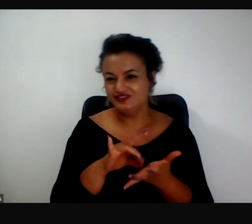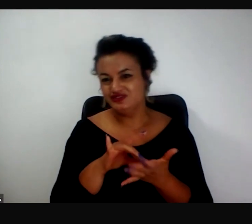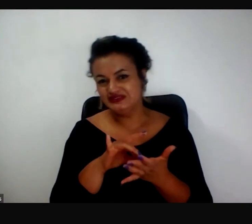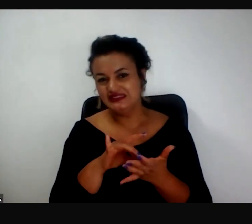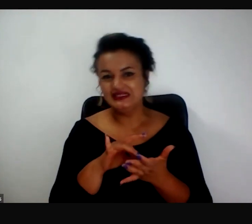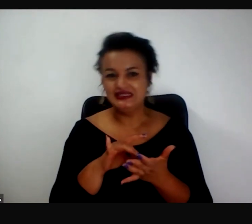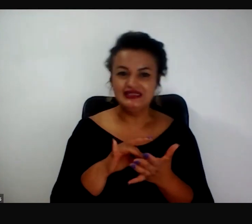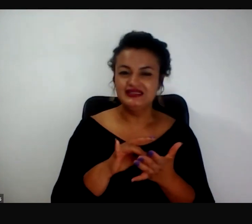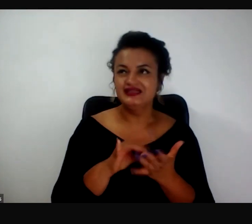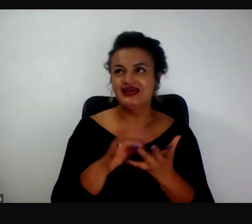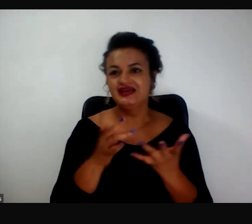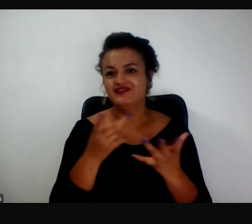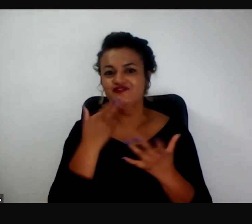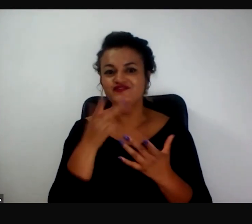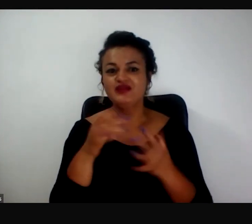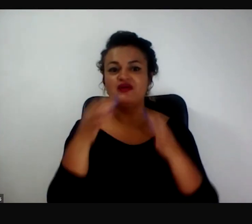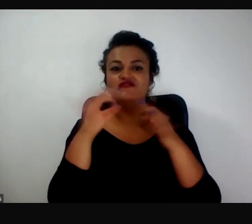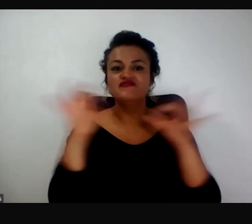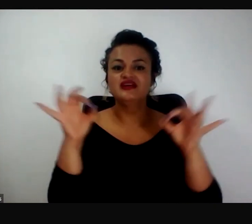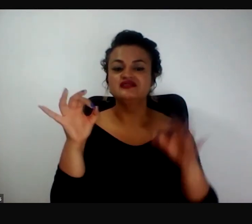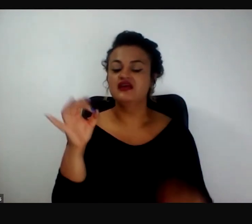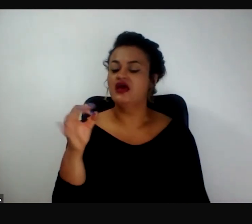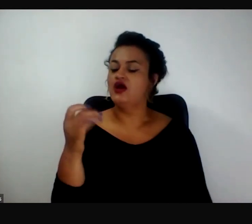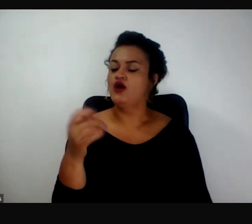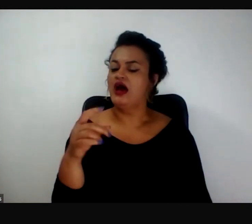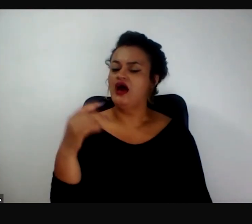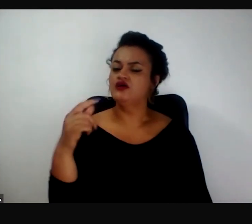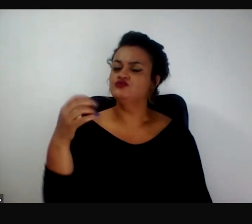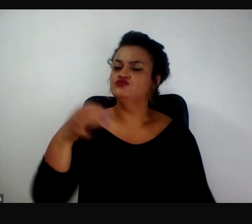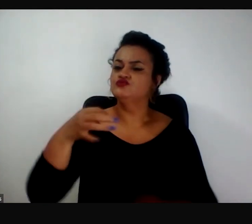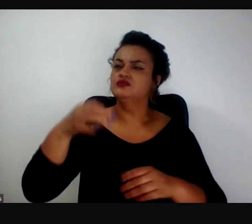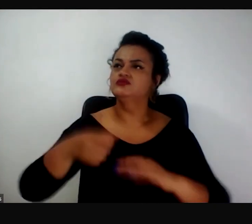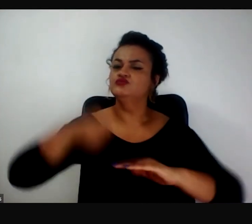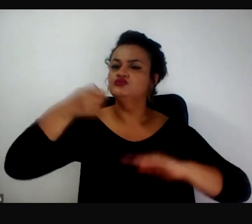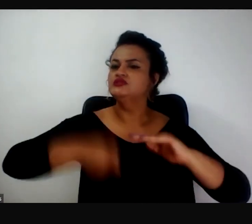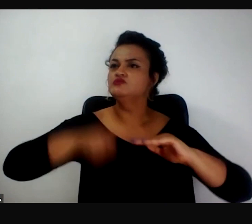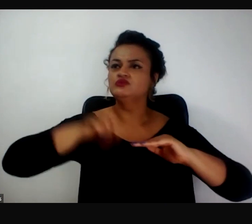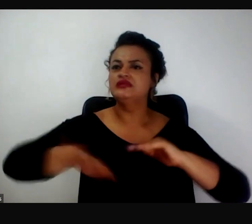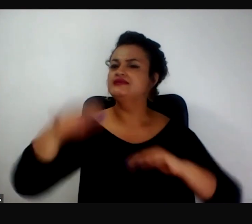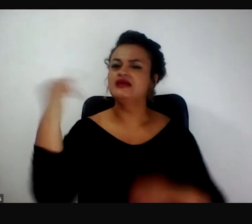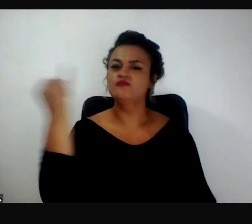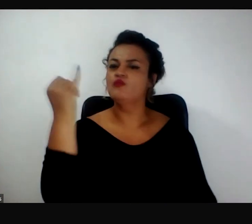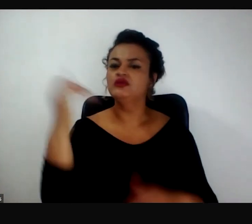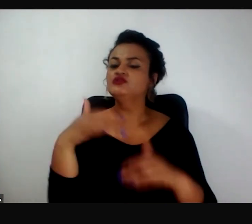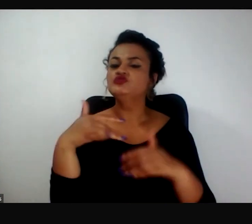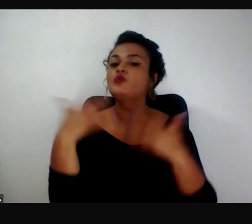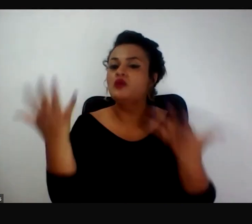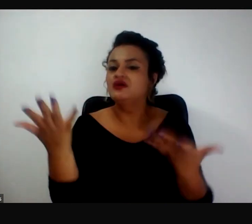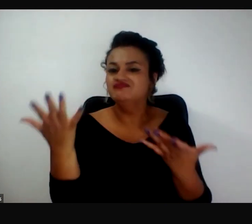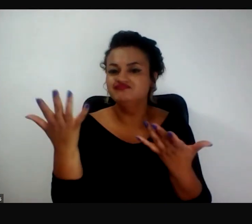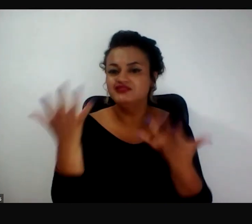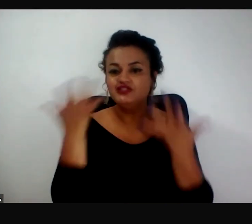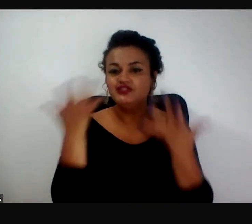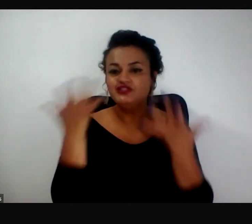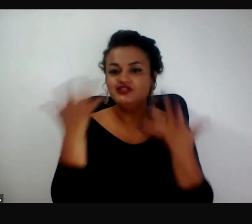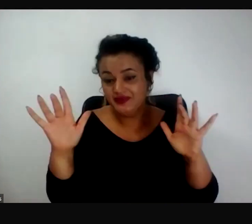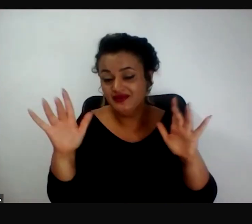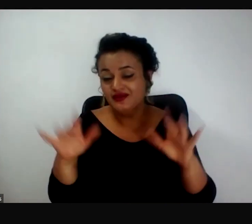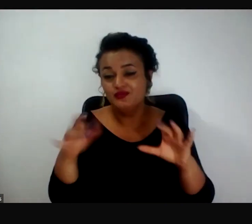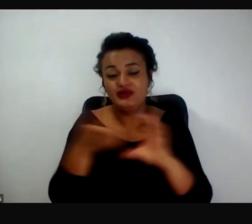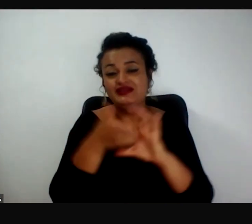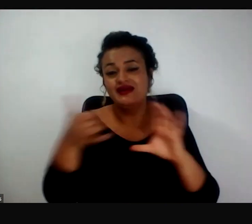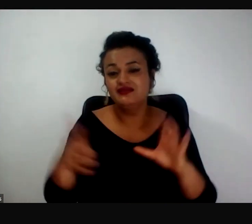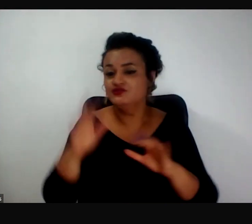só frase qual é o valor da jurisprudência na Espanha, porque temos diferentes jurisprudências e diferentes valores